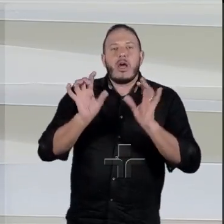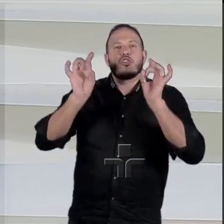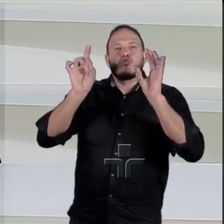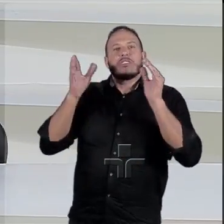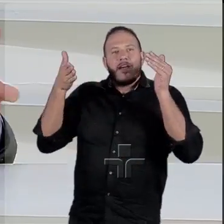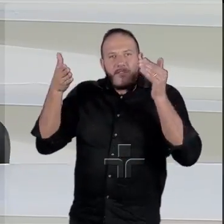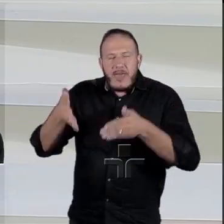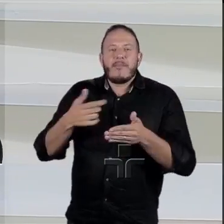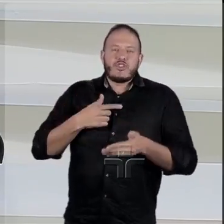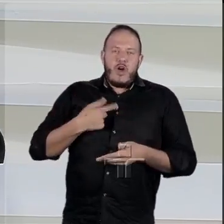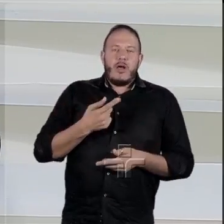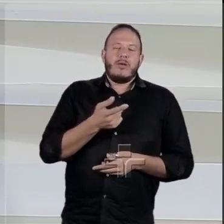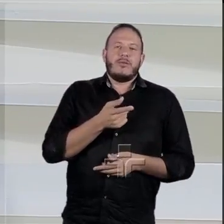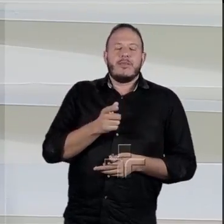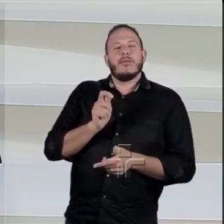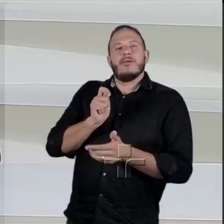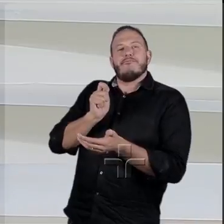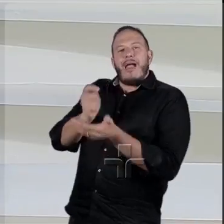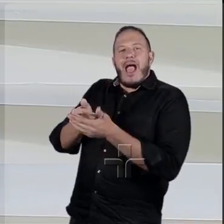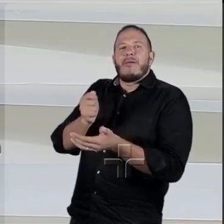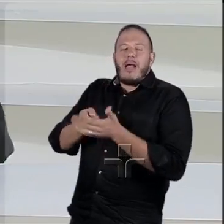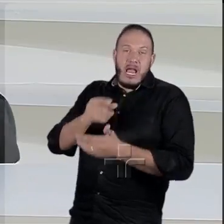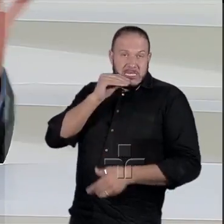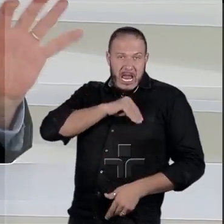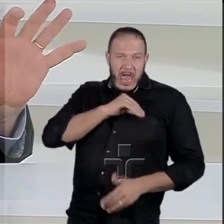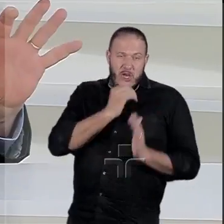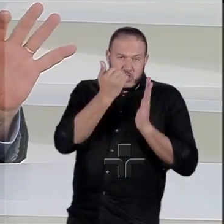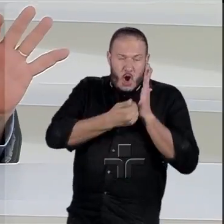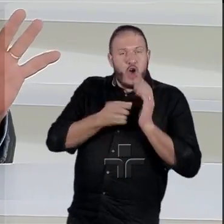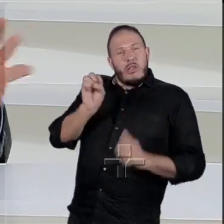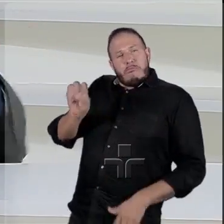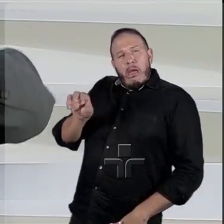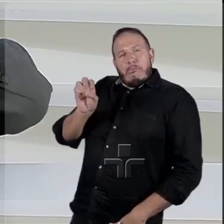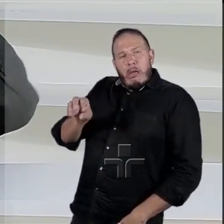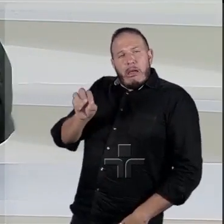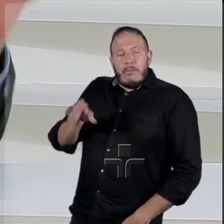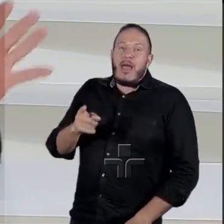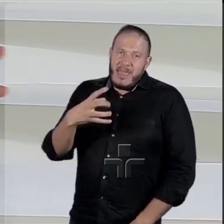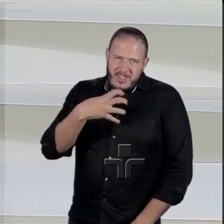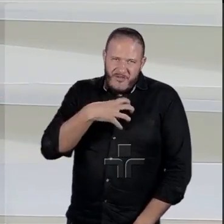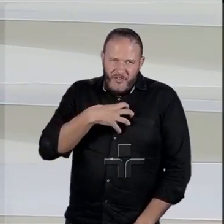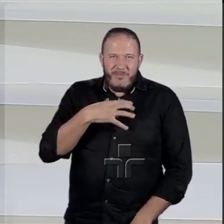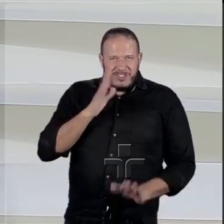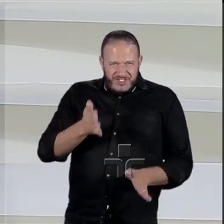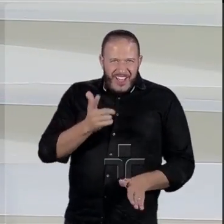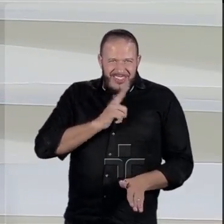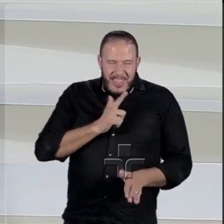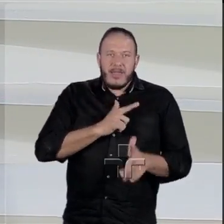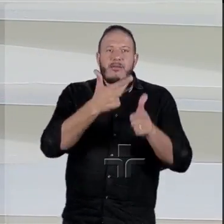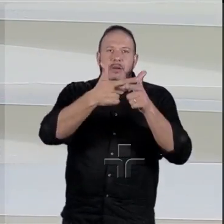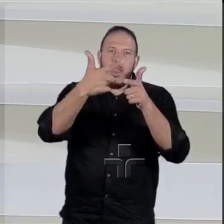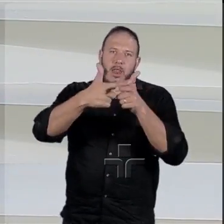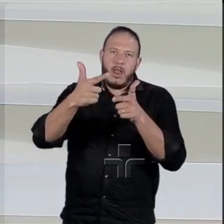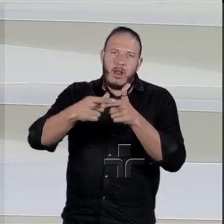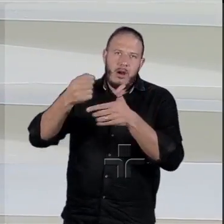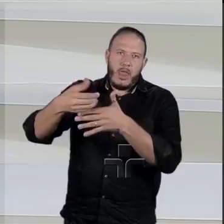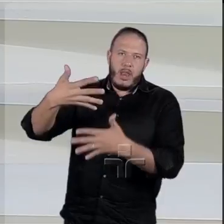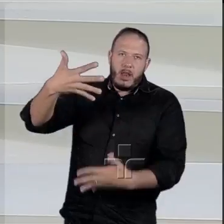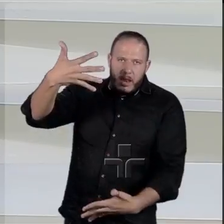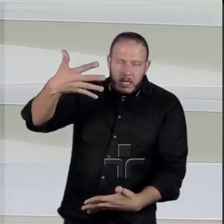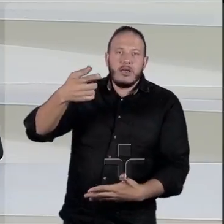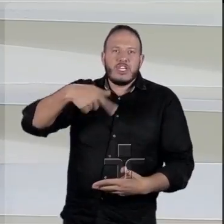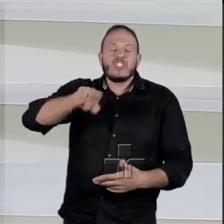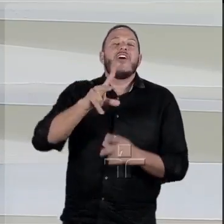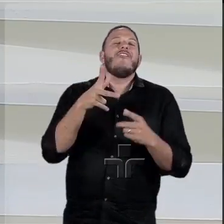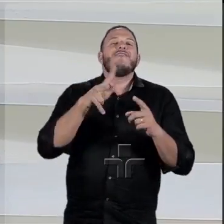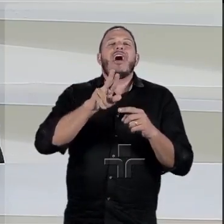na contribuição sobre a folha. Esse é o sistema que nós temos e que tem esses problemas todos e que a gente vai